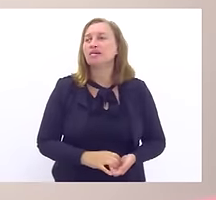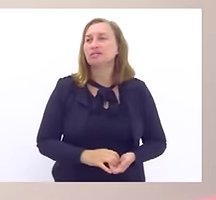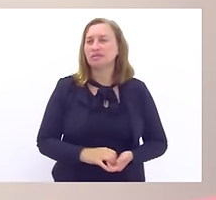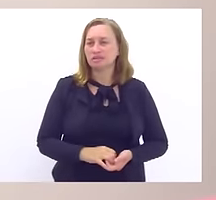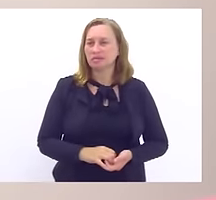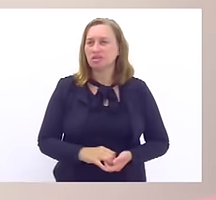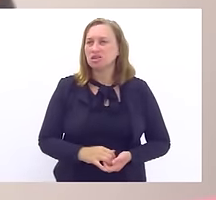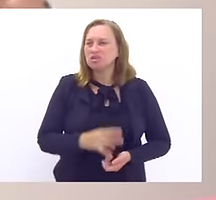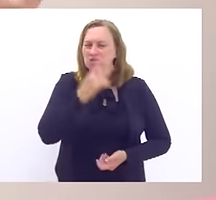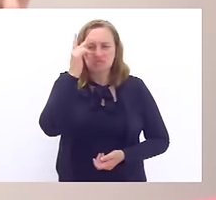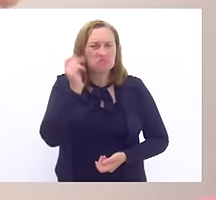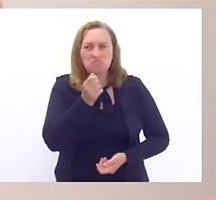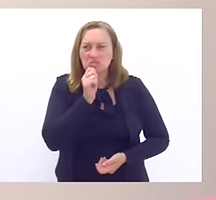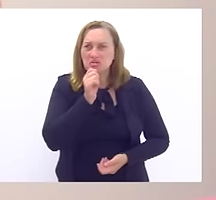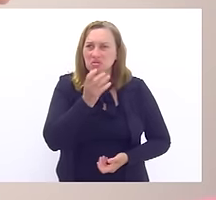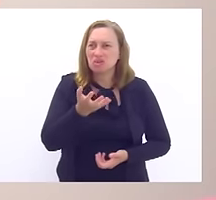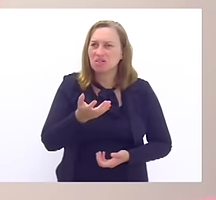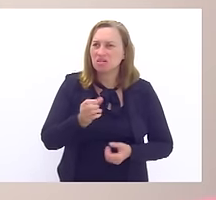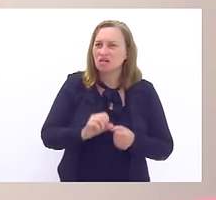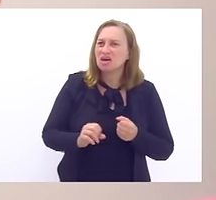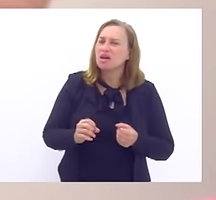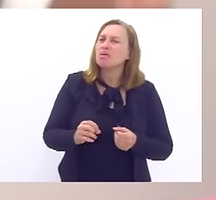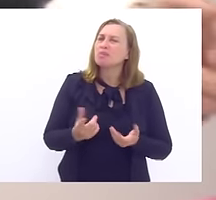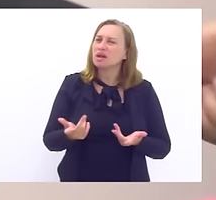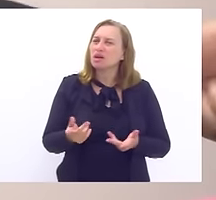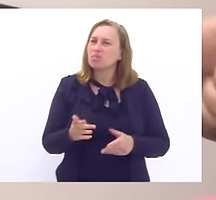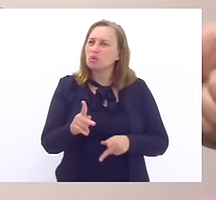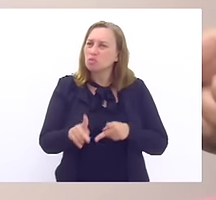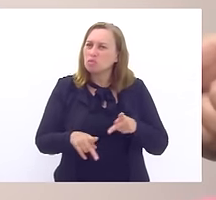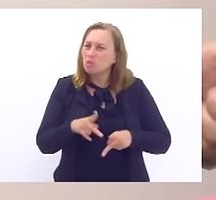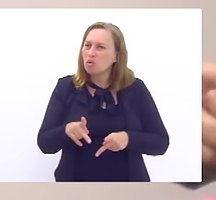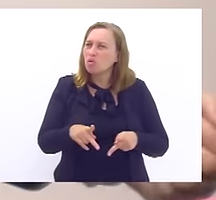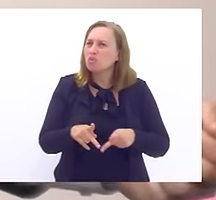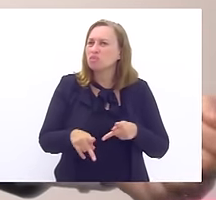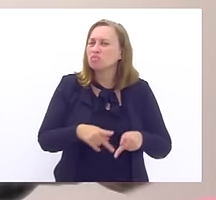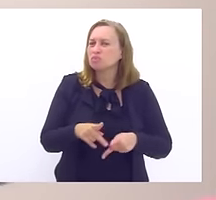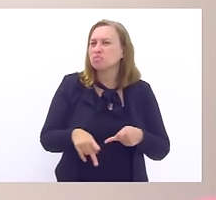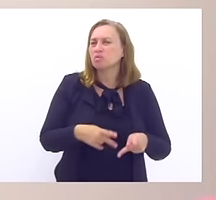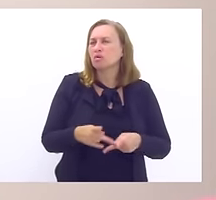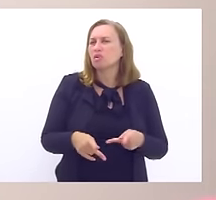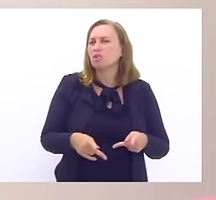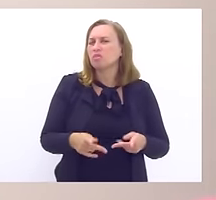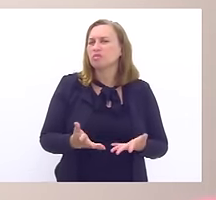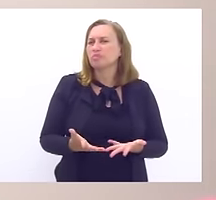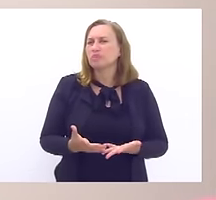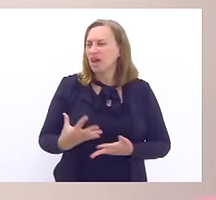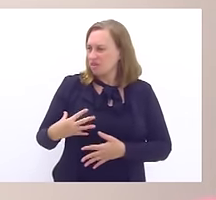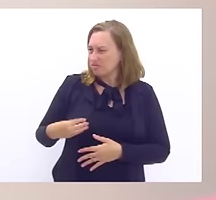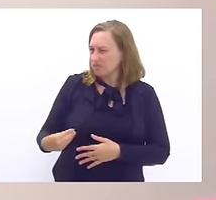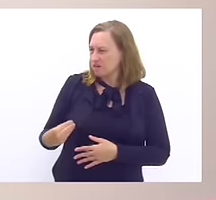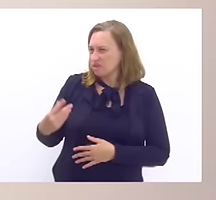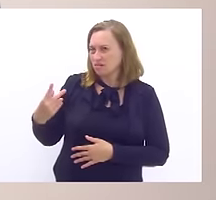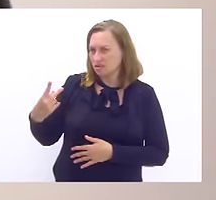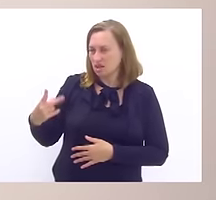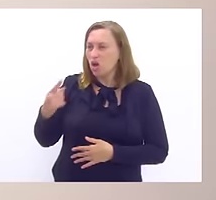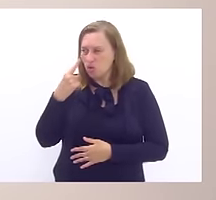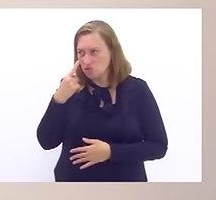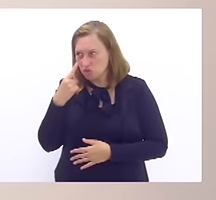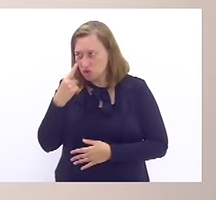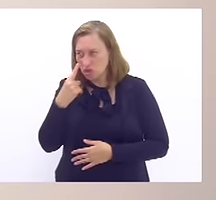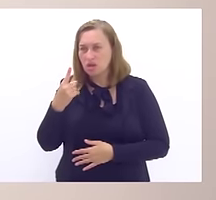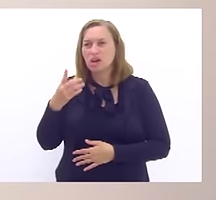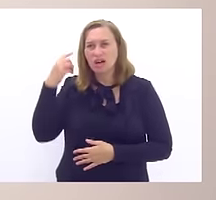ninguém quer fazer vai pegar o trabalhadorzinho tadinho com uma fritadeira e olha a filha o presencei aqui